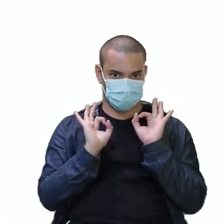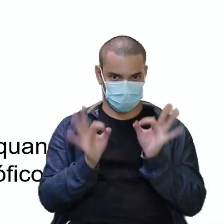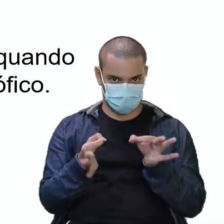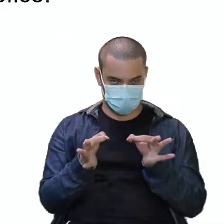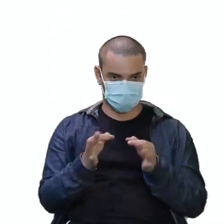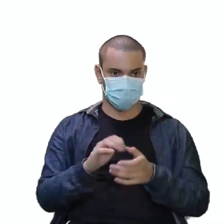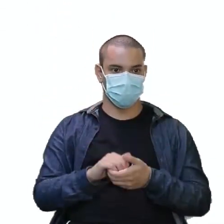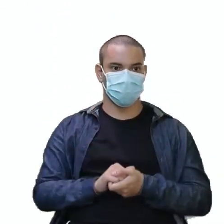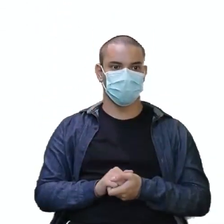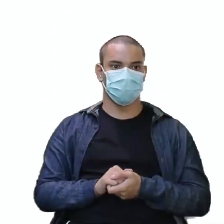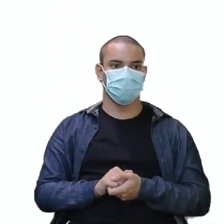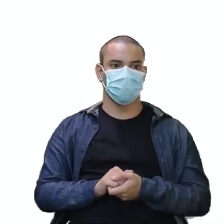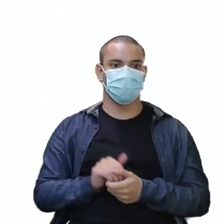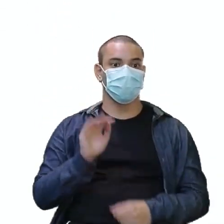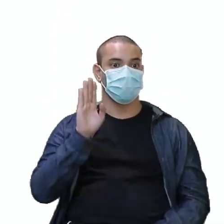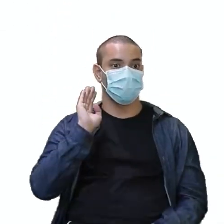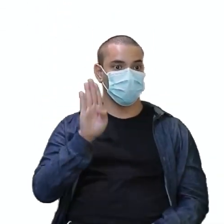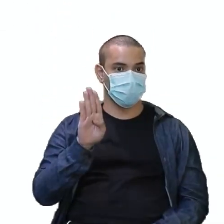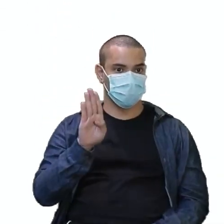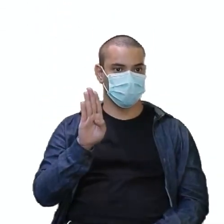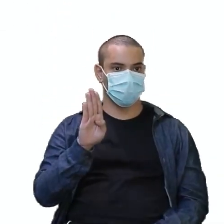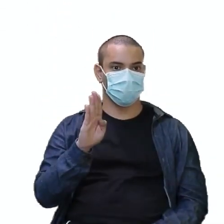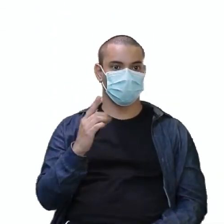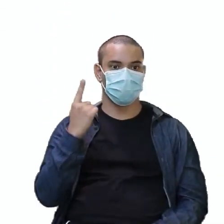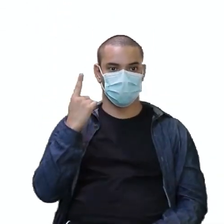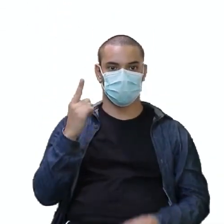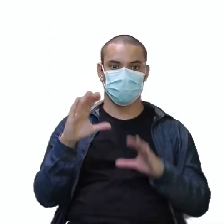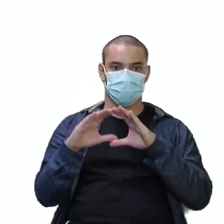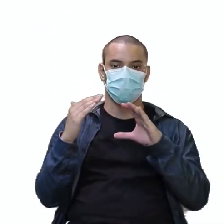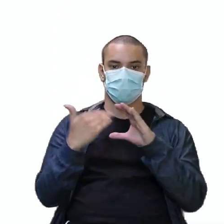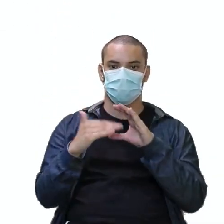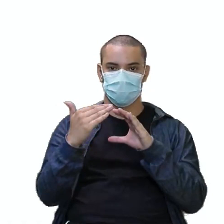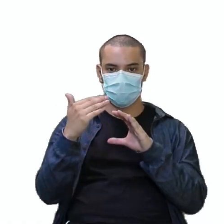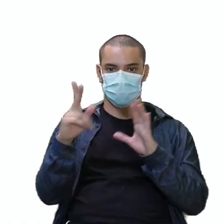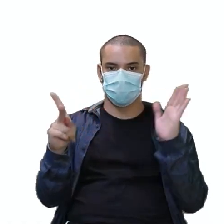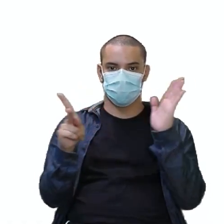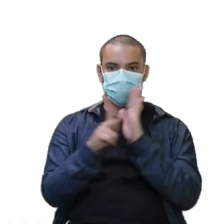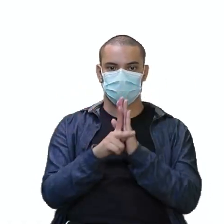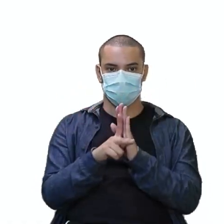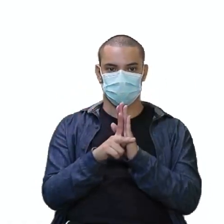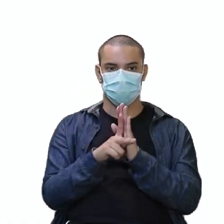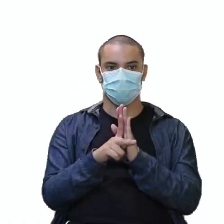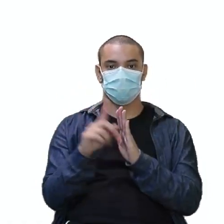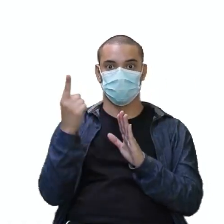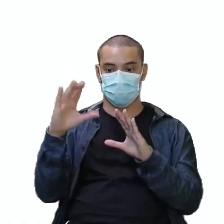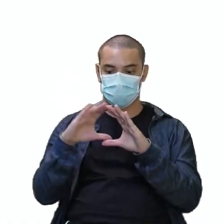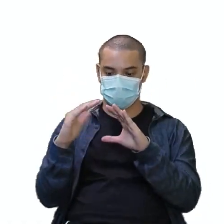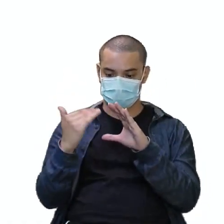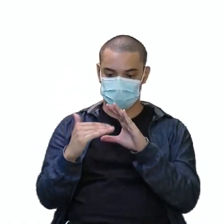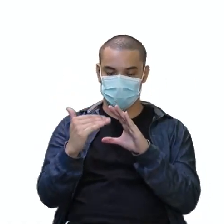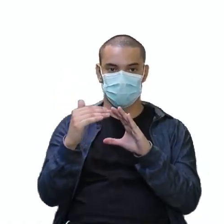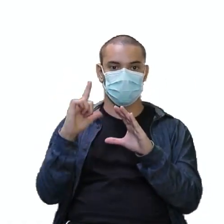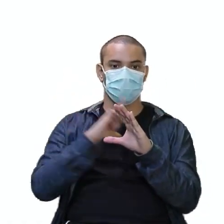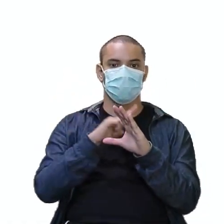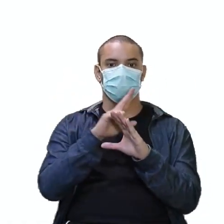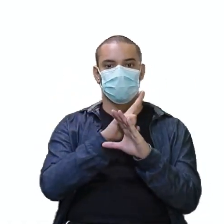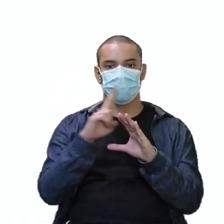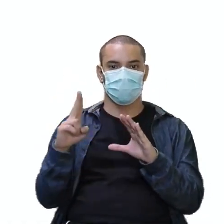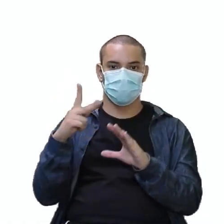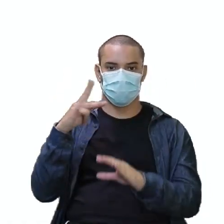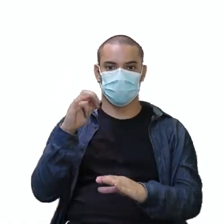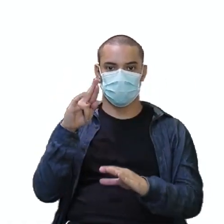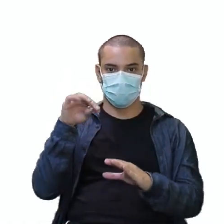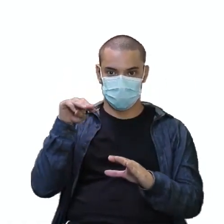bom? Questão B, alternativa B, né? Uma pirâmide é chamada de Uma pirâmide é chamada de pirâmide